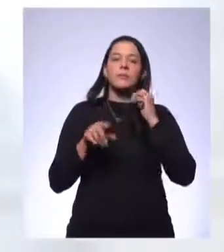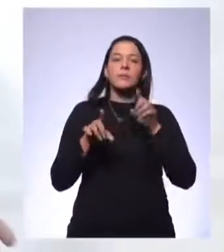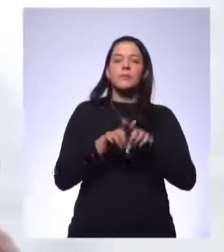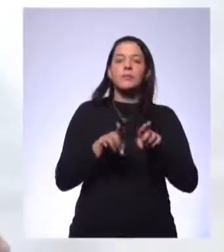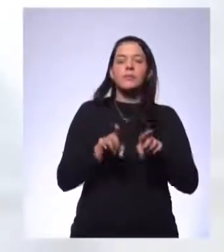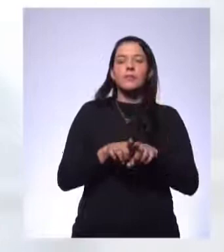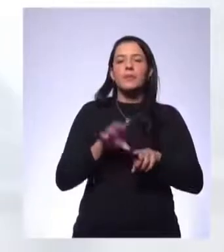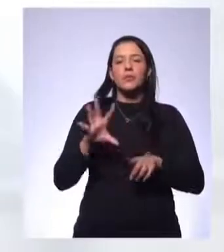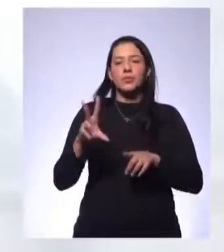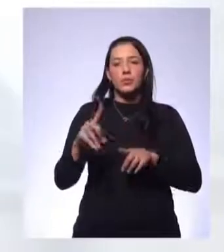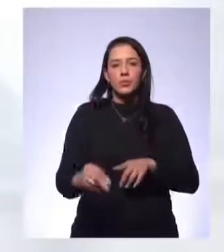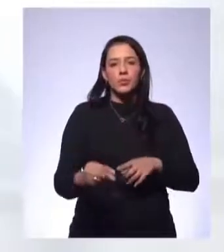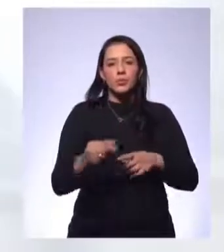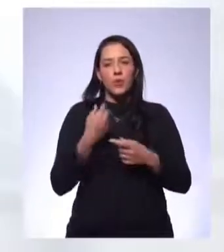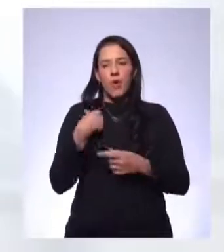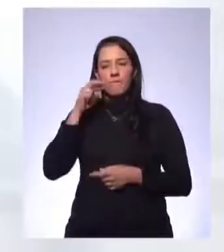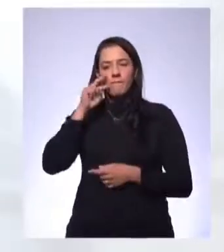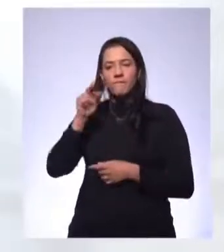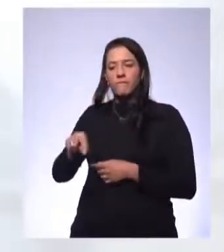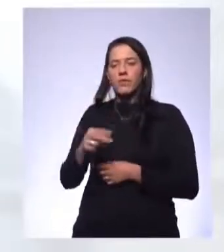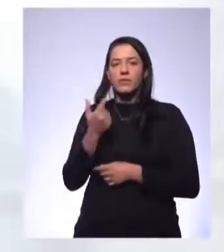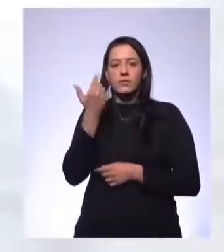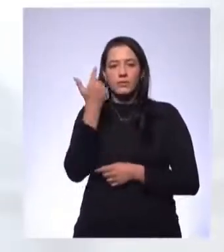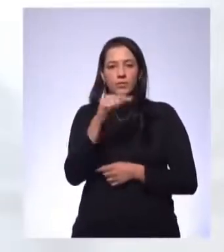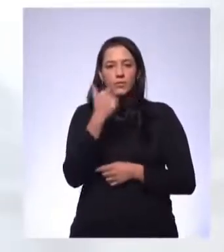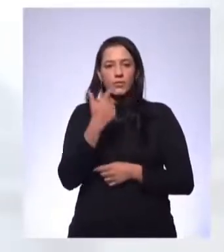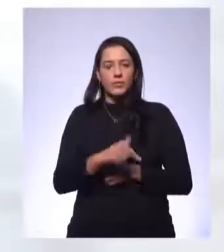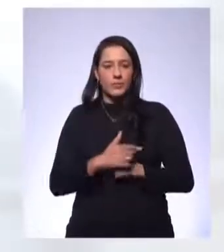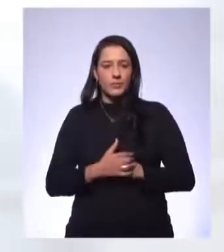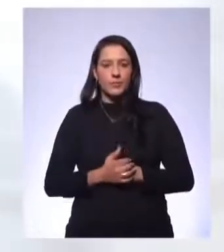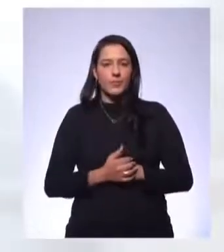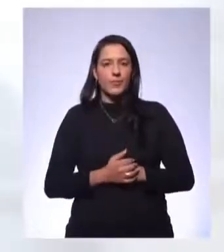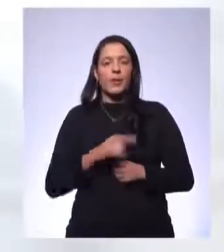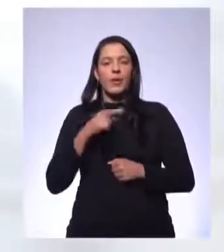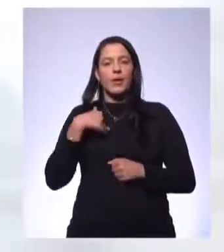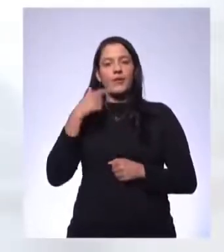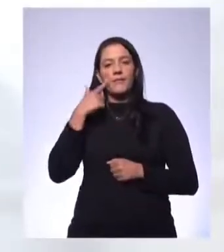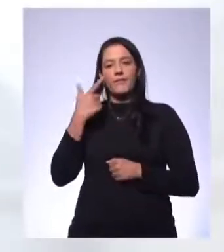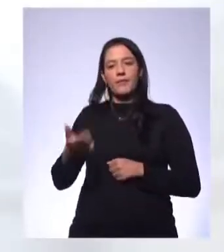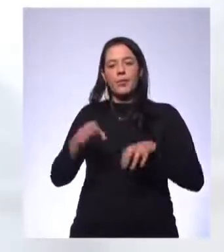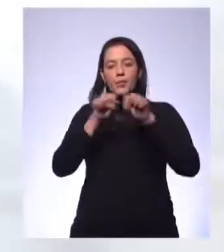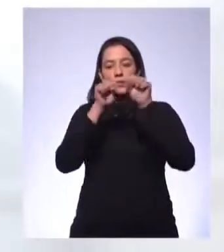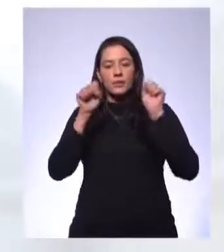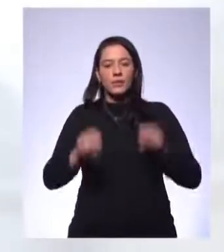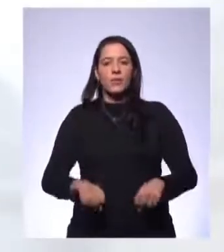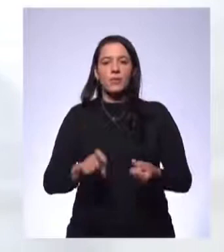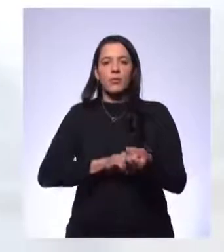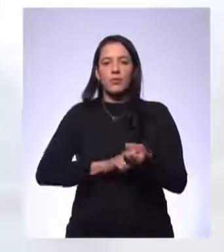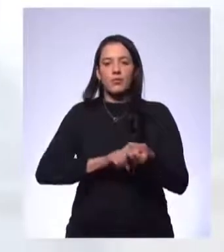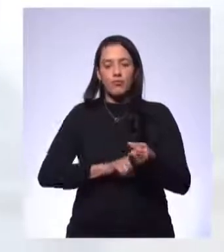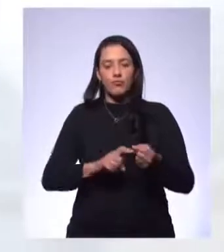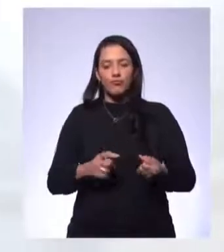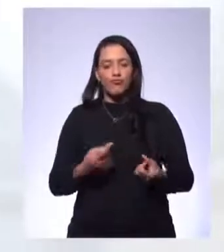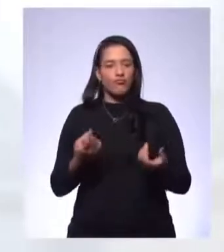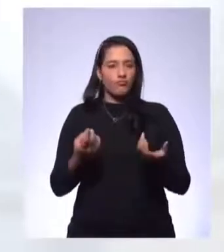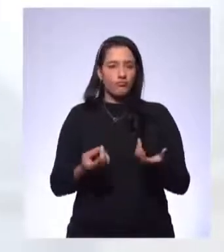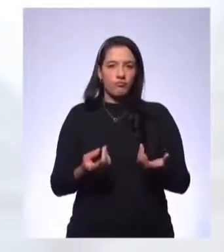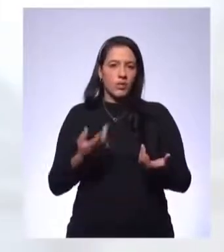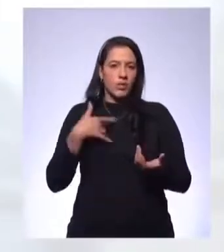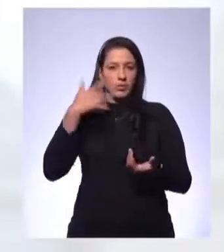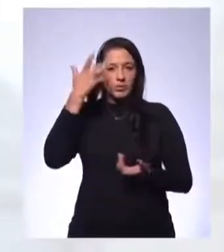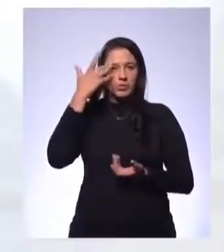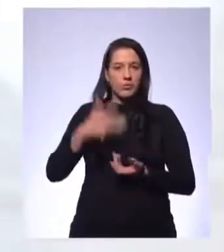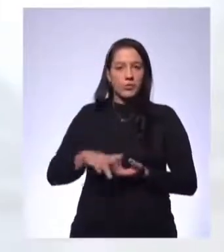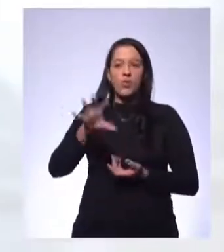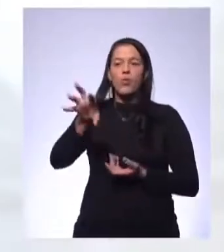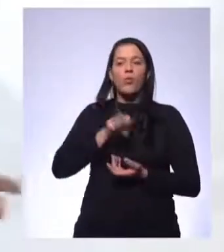sódio a gente não tem reflexo, a gente não consegue ter, na verdade, o funcionamento do sistema nervoso. Quer dizer, e da onde é que a gente tira o sódio?